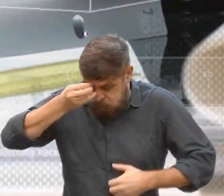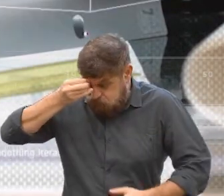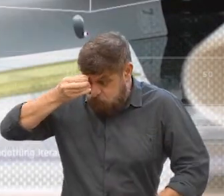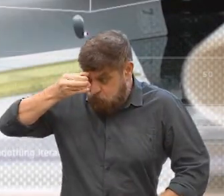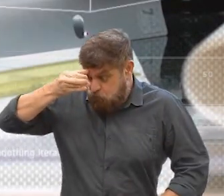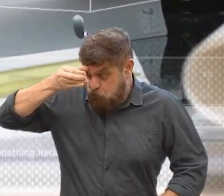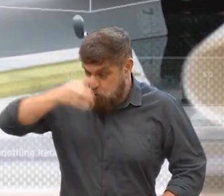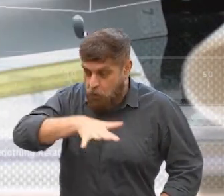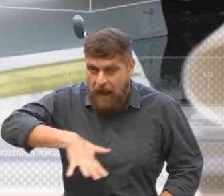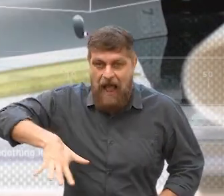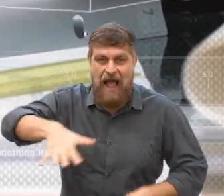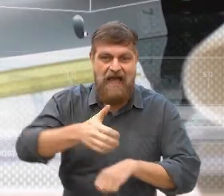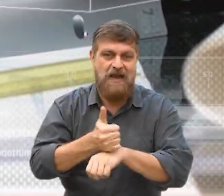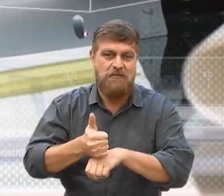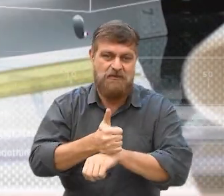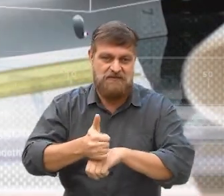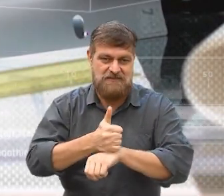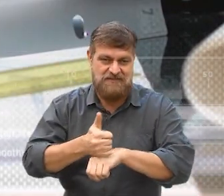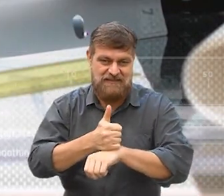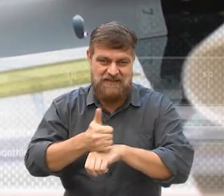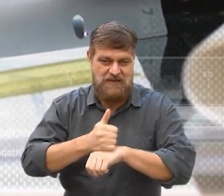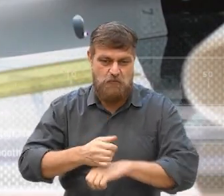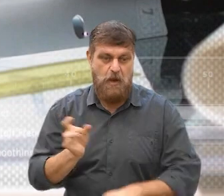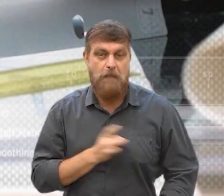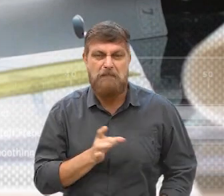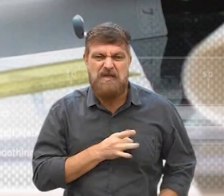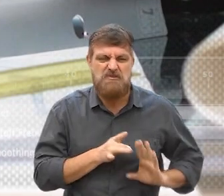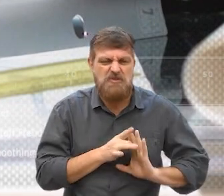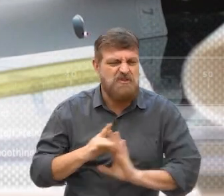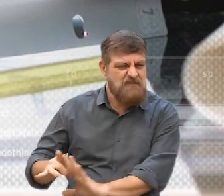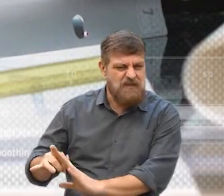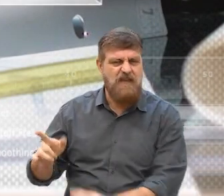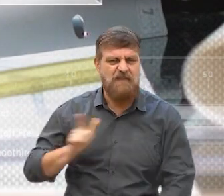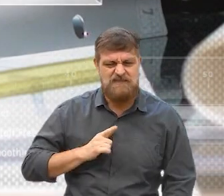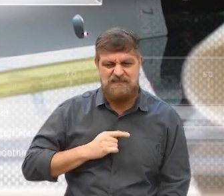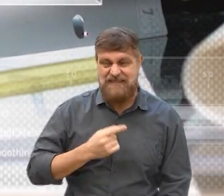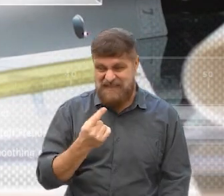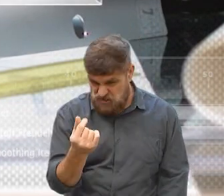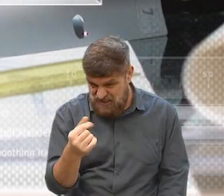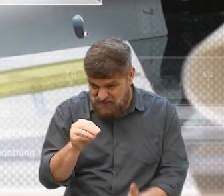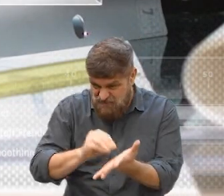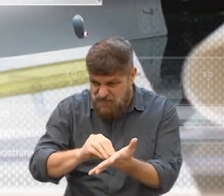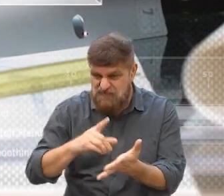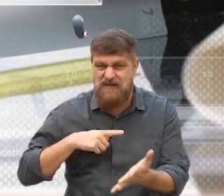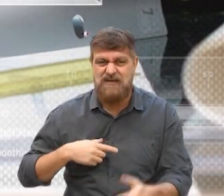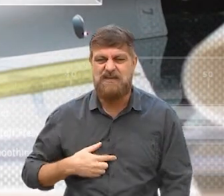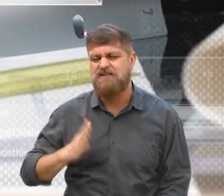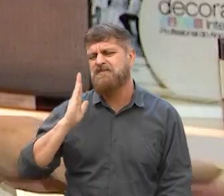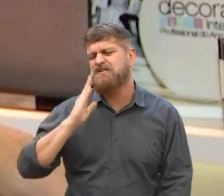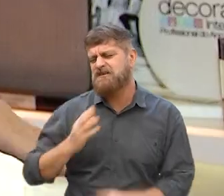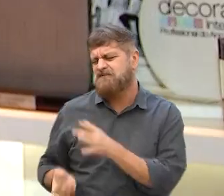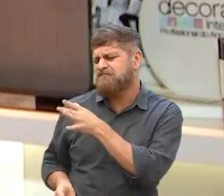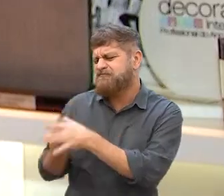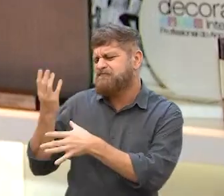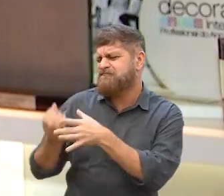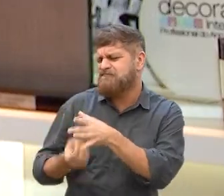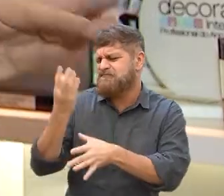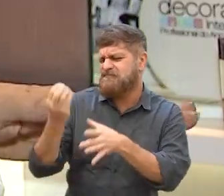foi a locação. Exatamente. O que acontece diferente hoje, tá? Hoje, como a Selic está mais baixa,